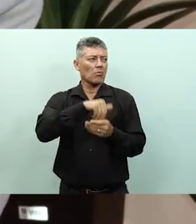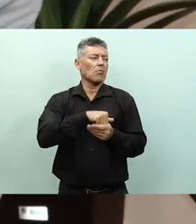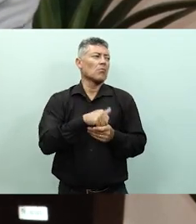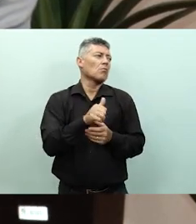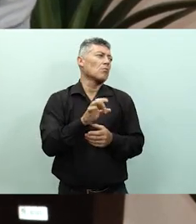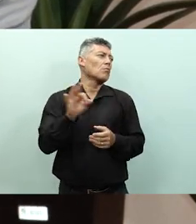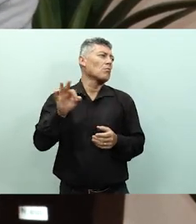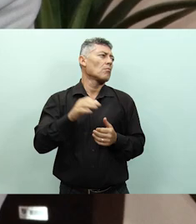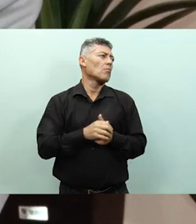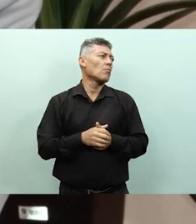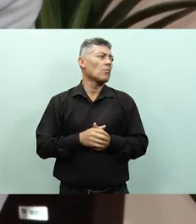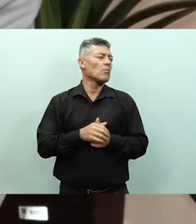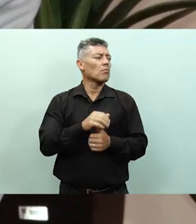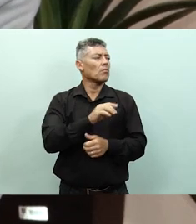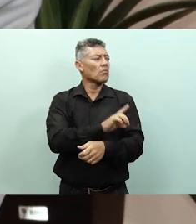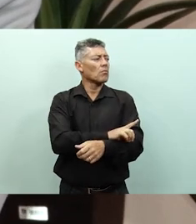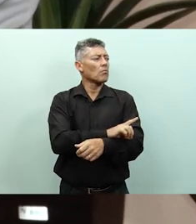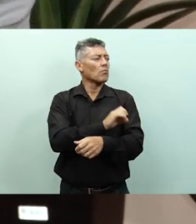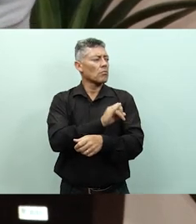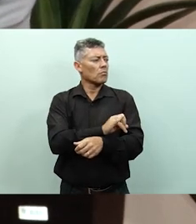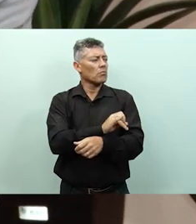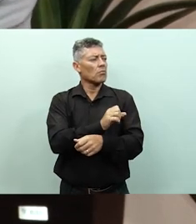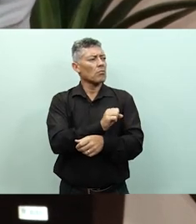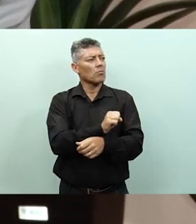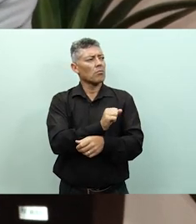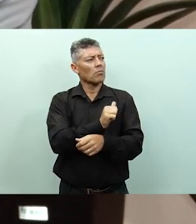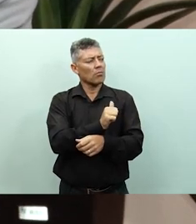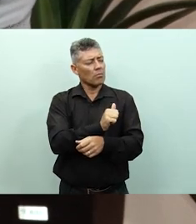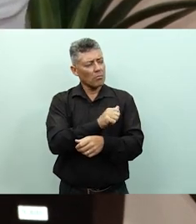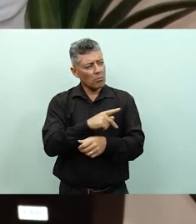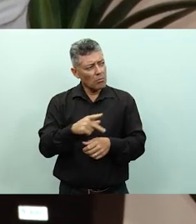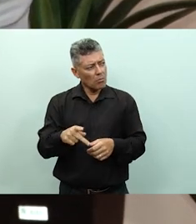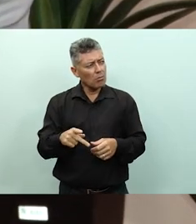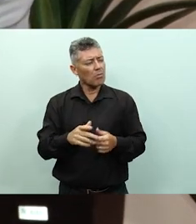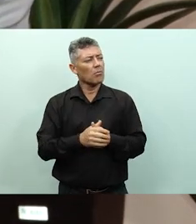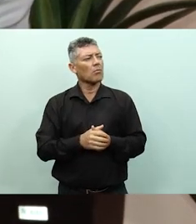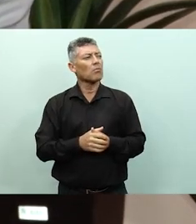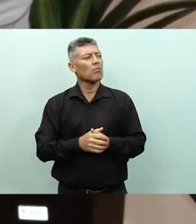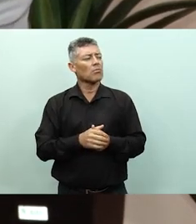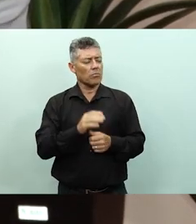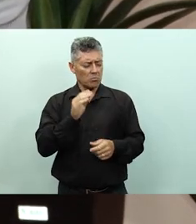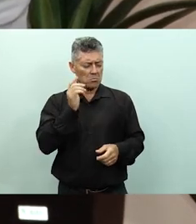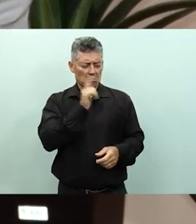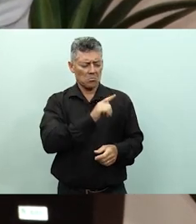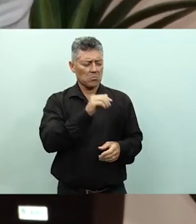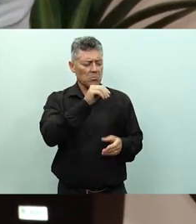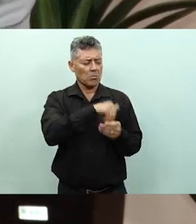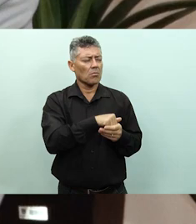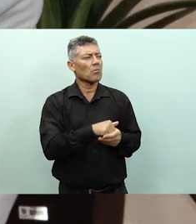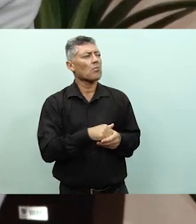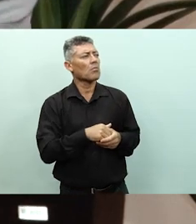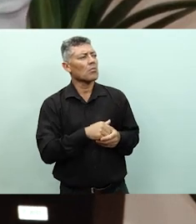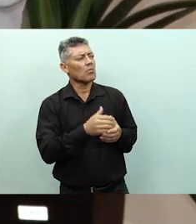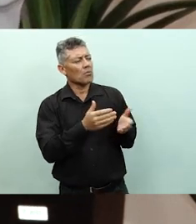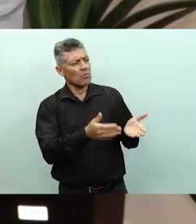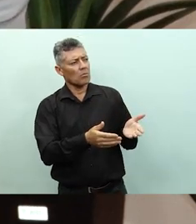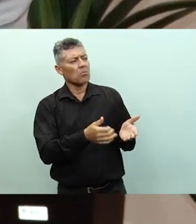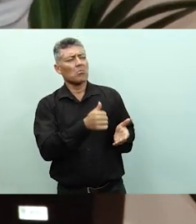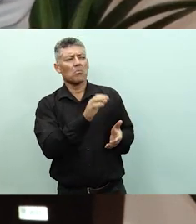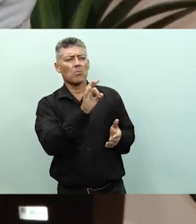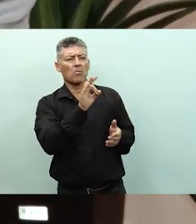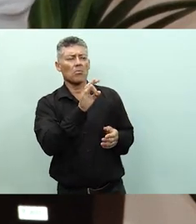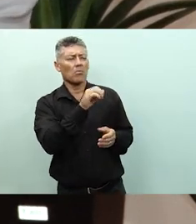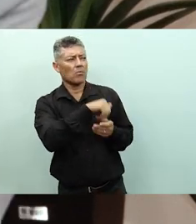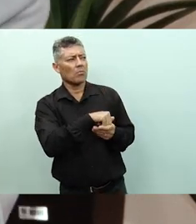essa dada pelo DIASP, Departamento Intersindical de Apoio Parlamentar, de Assuntos Parlamentares. Vilma foi nota